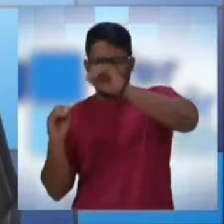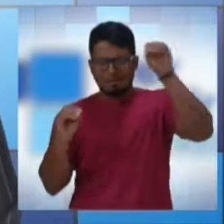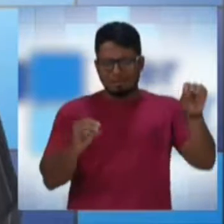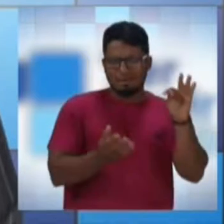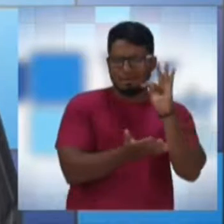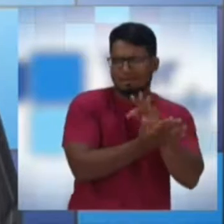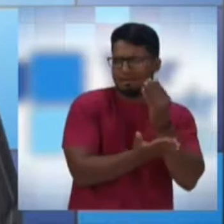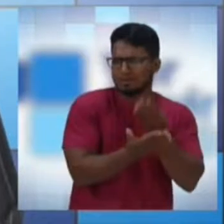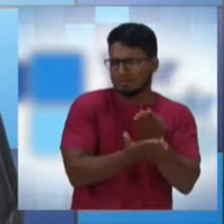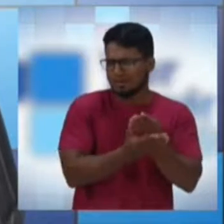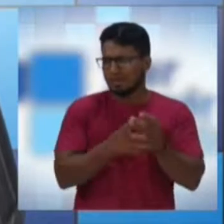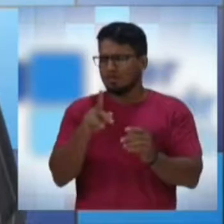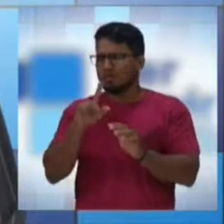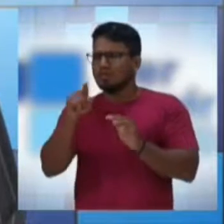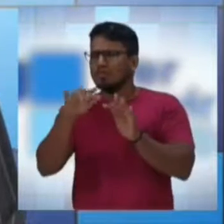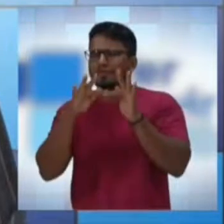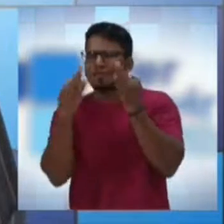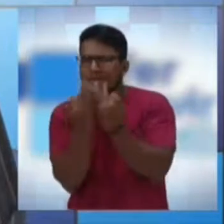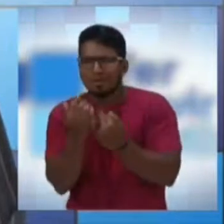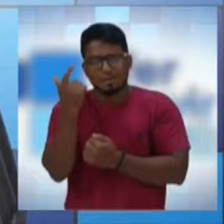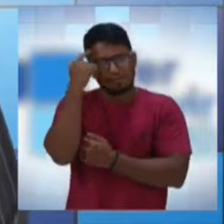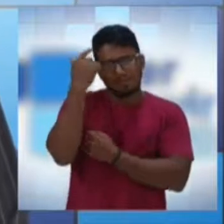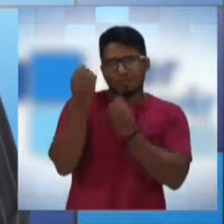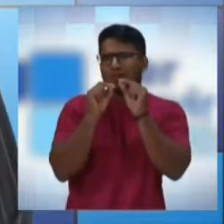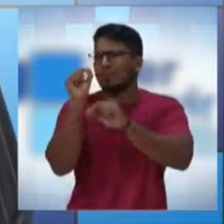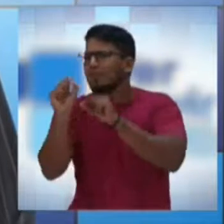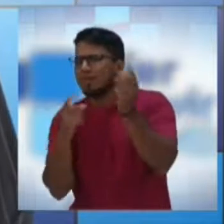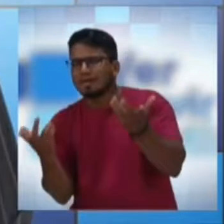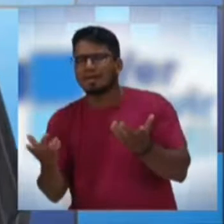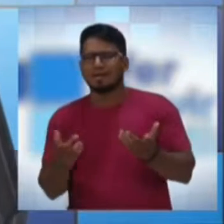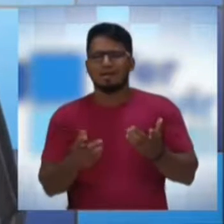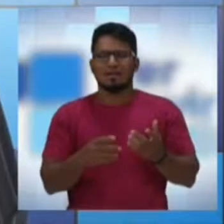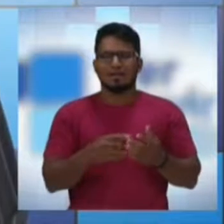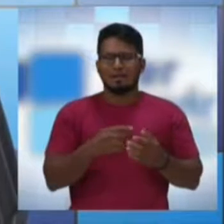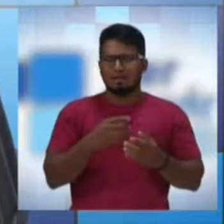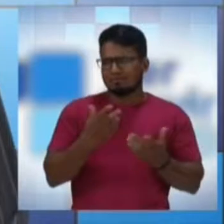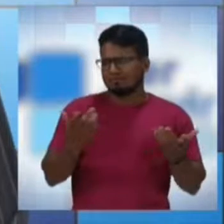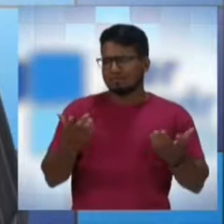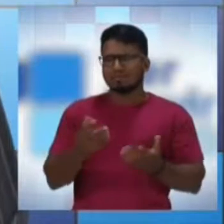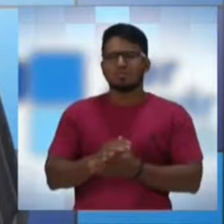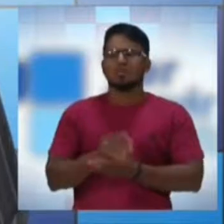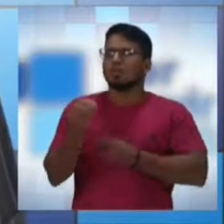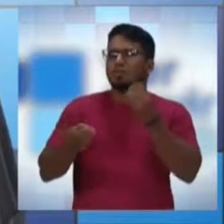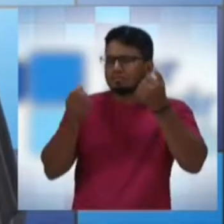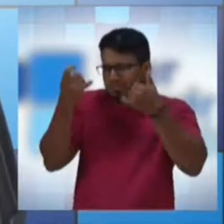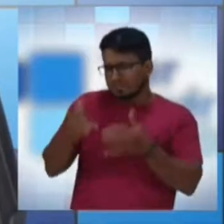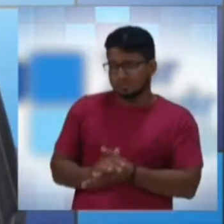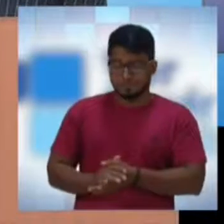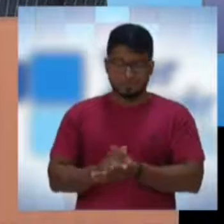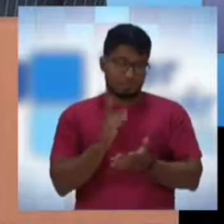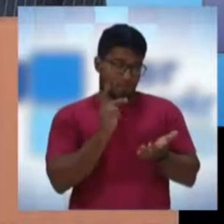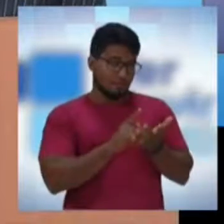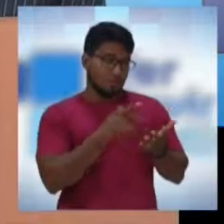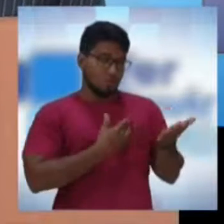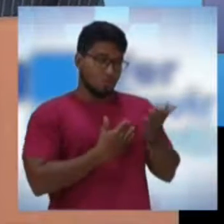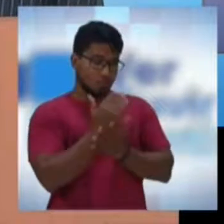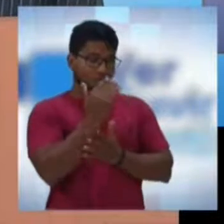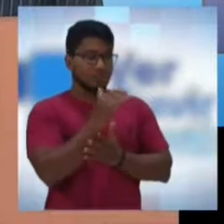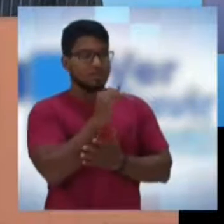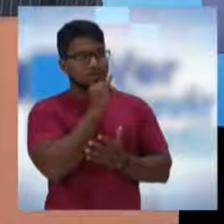para Teresina para conhecer o método Braille, saber como que um cego estuda? Como é que foi isso? Na verdade, tudo